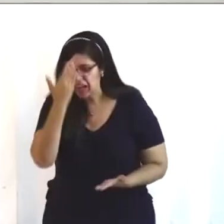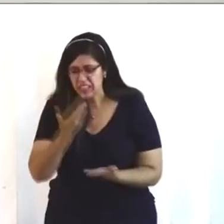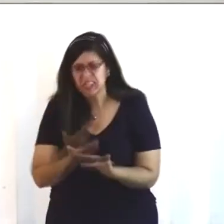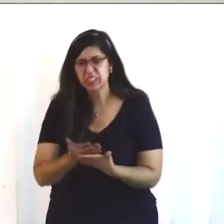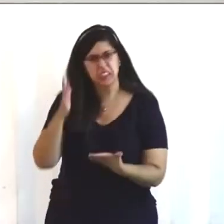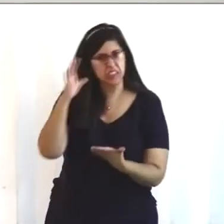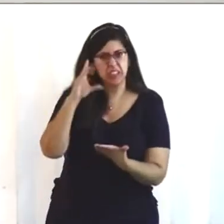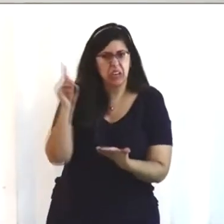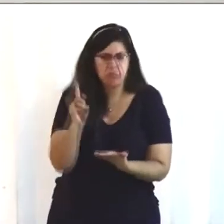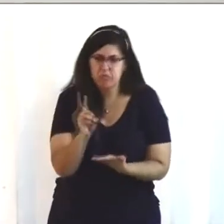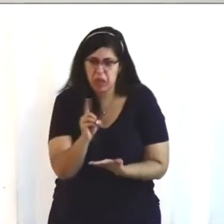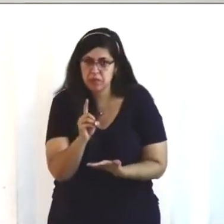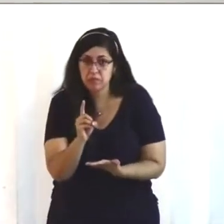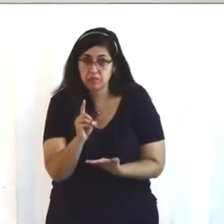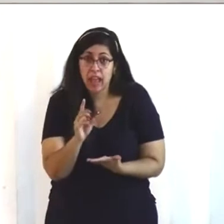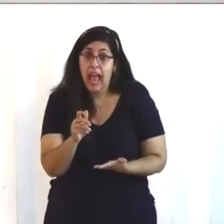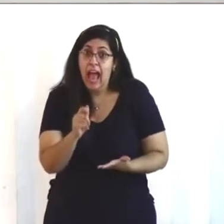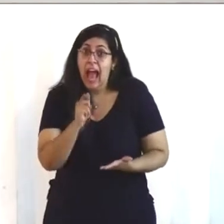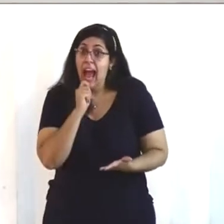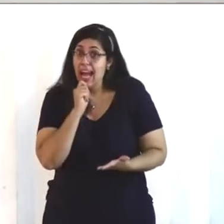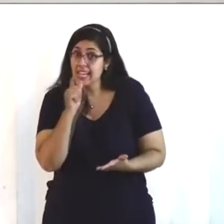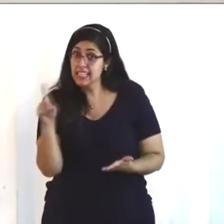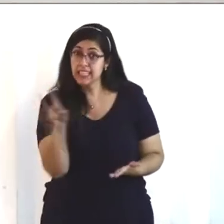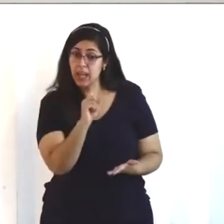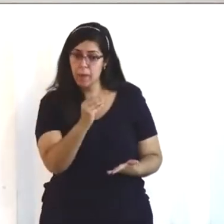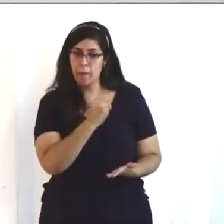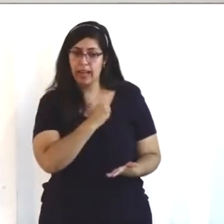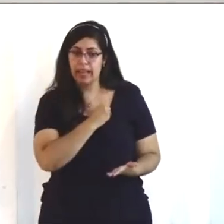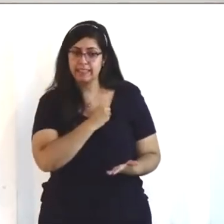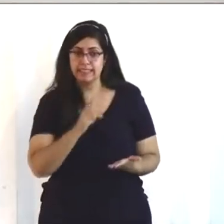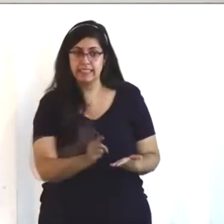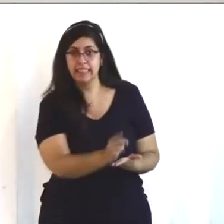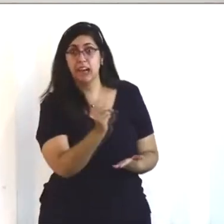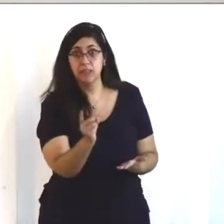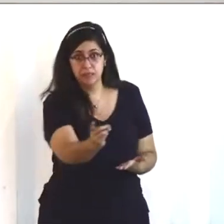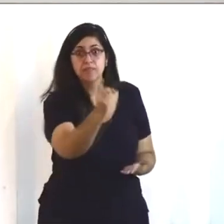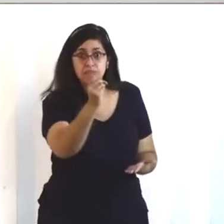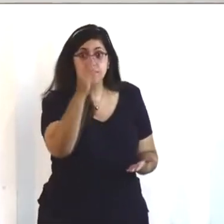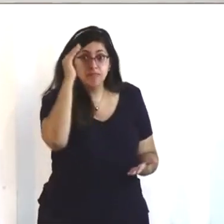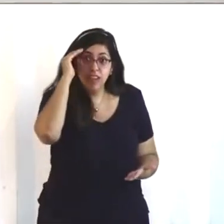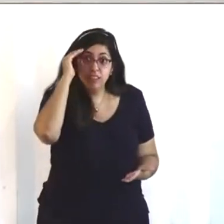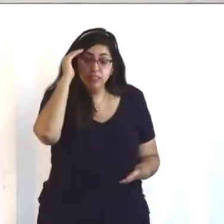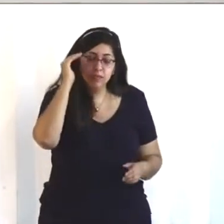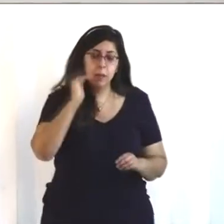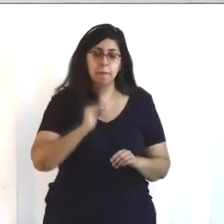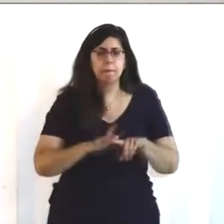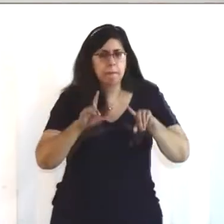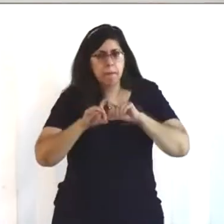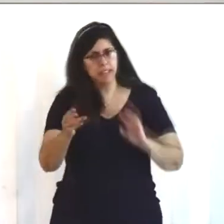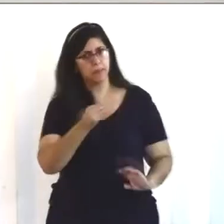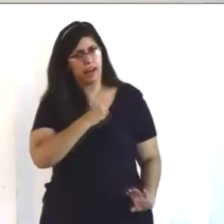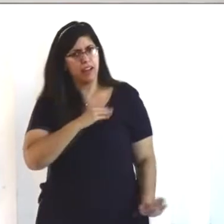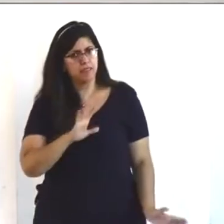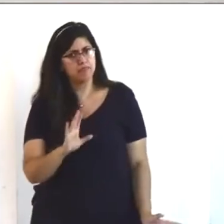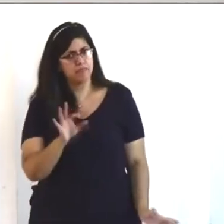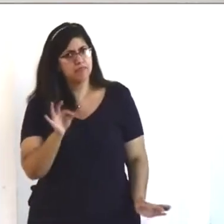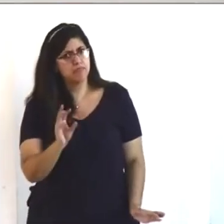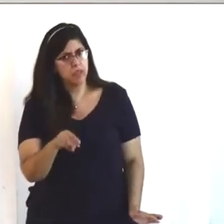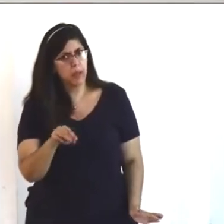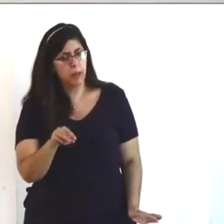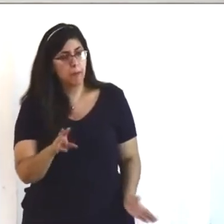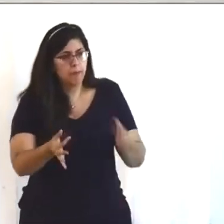Deus. Isso ainda não é um pecado, uma blasfêmia contra o Espírito Santo. É um pecado e